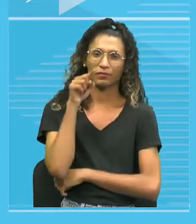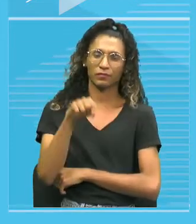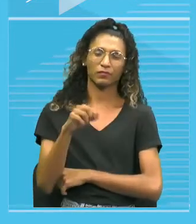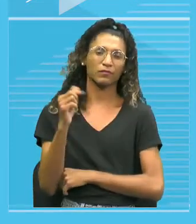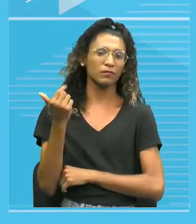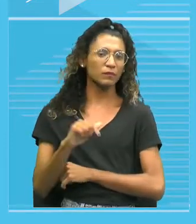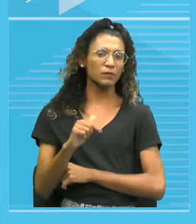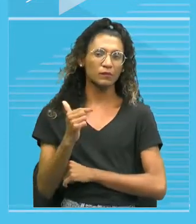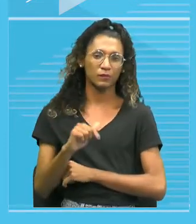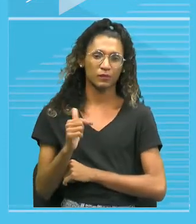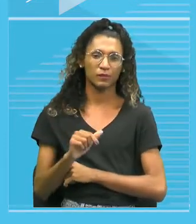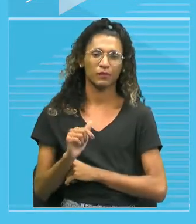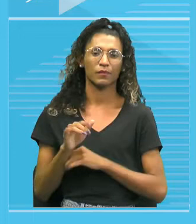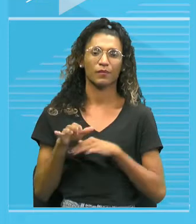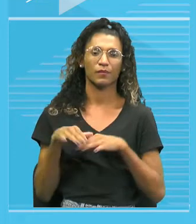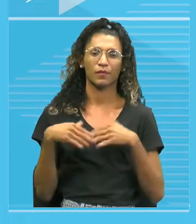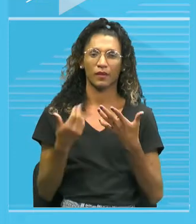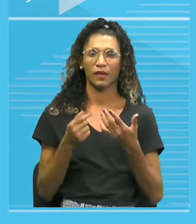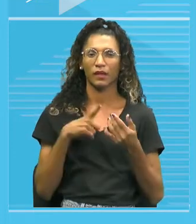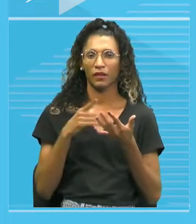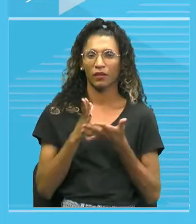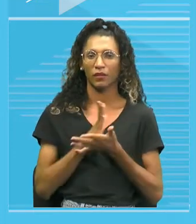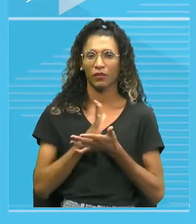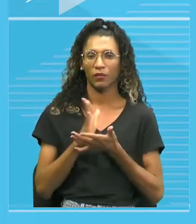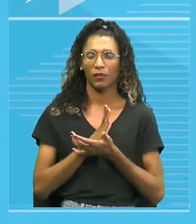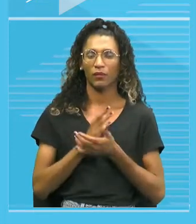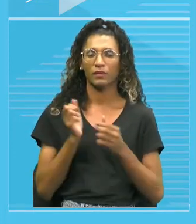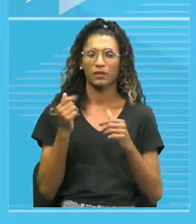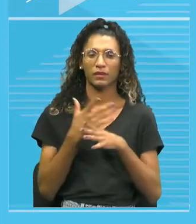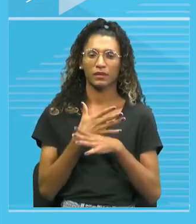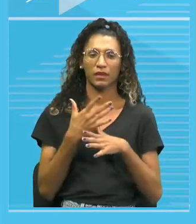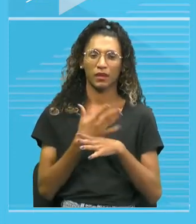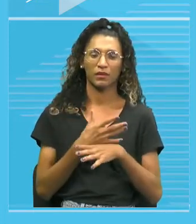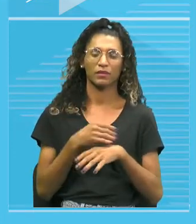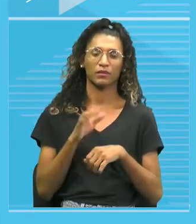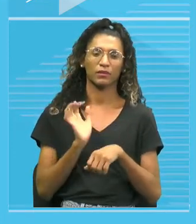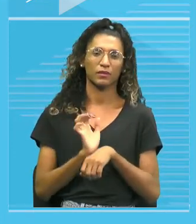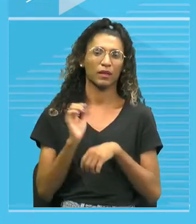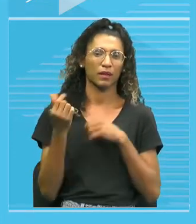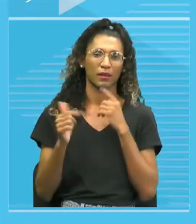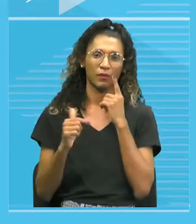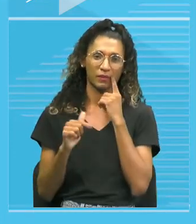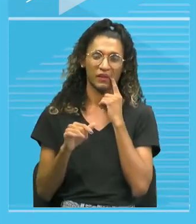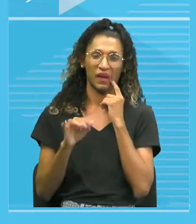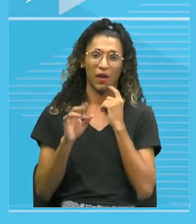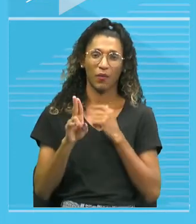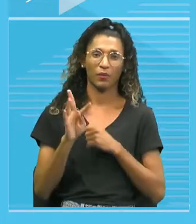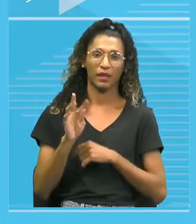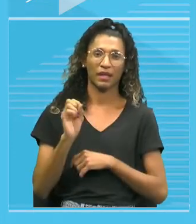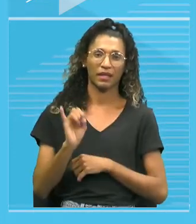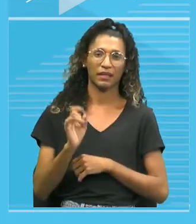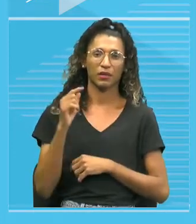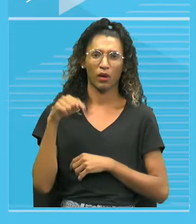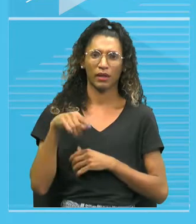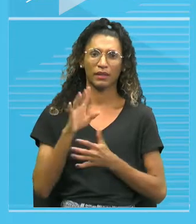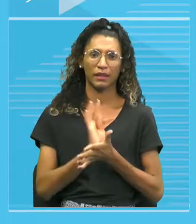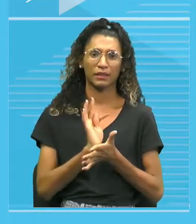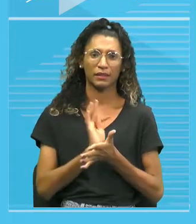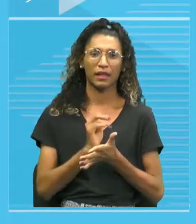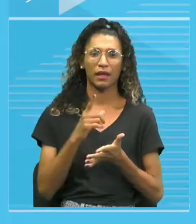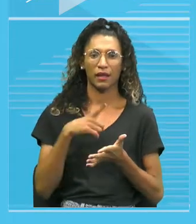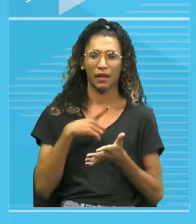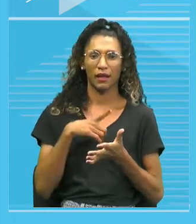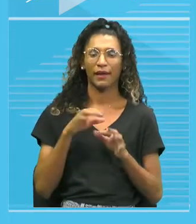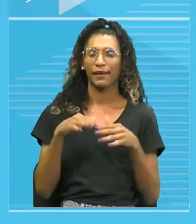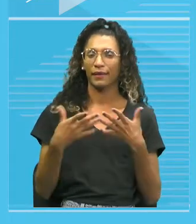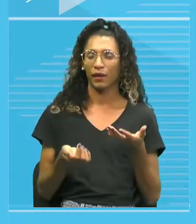você não tinha cidade no nosso estado que não tinha UTI, só em Teresina. Hoje você tem